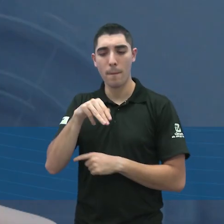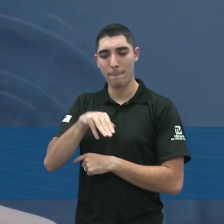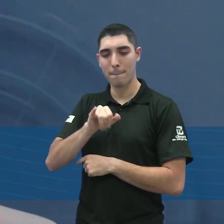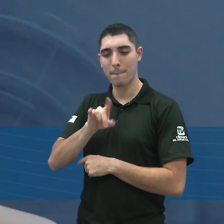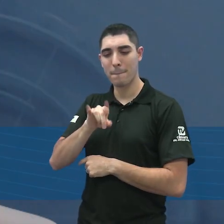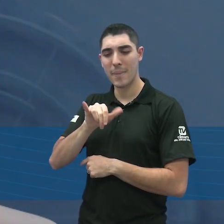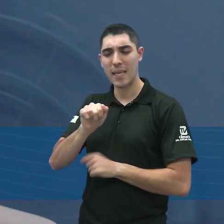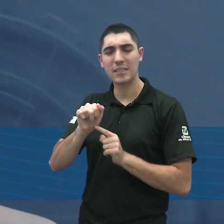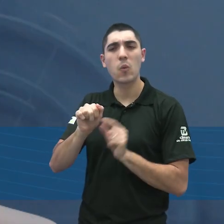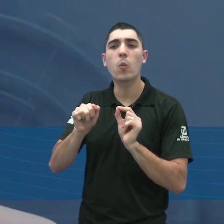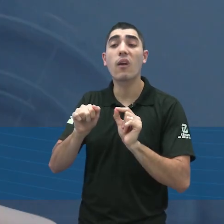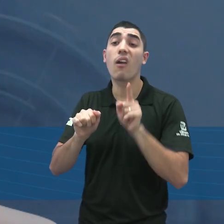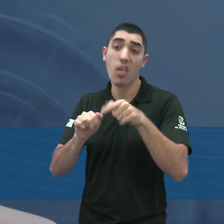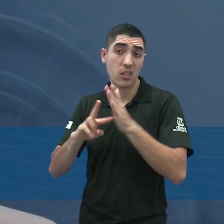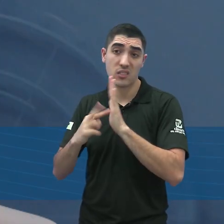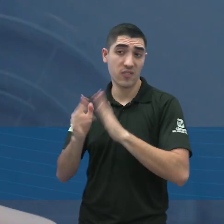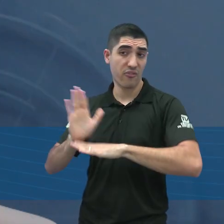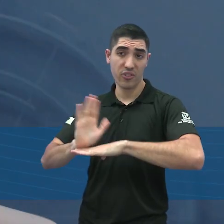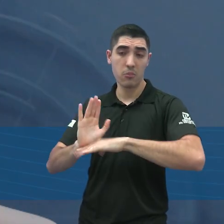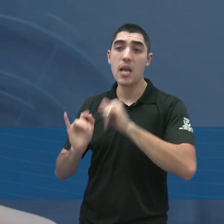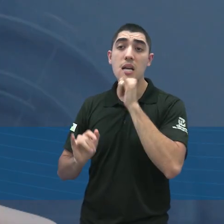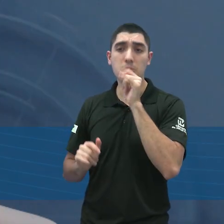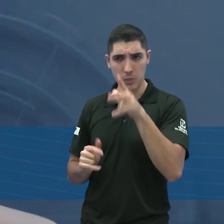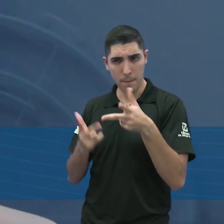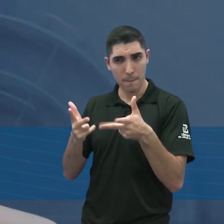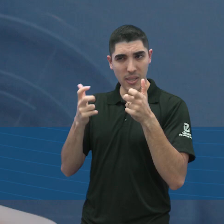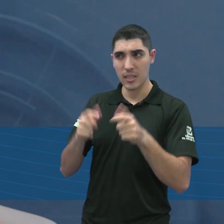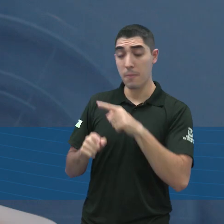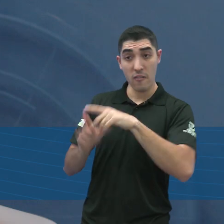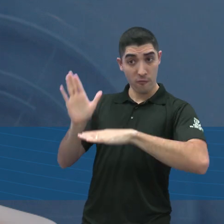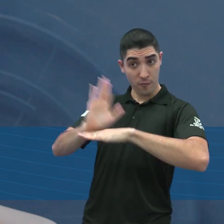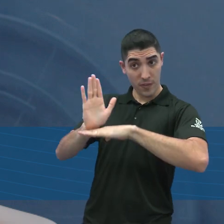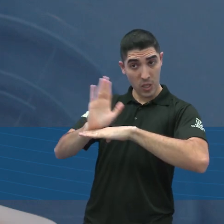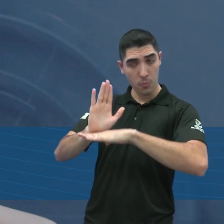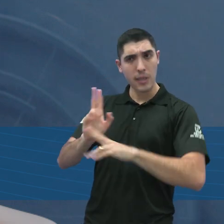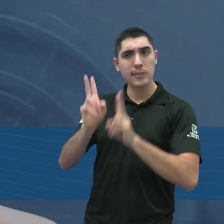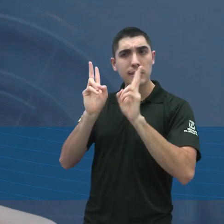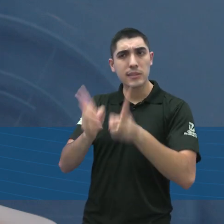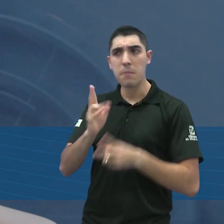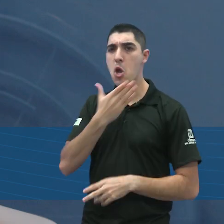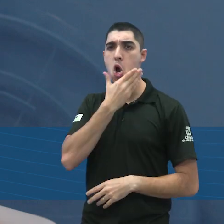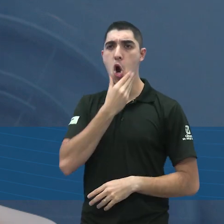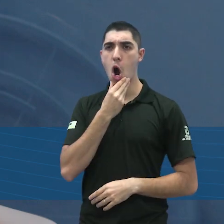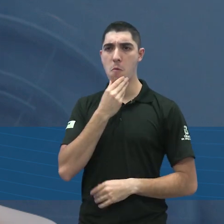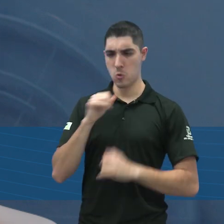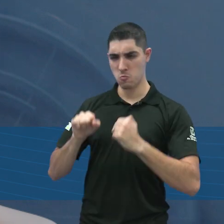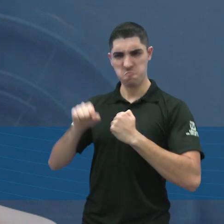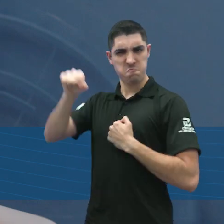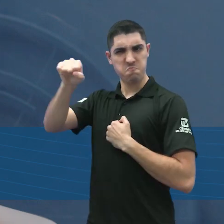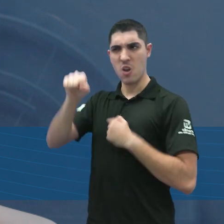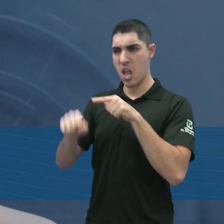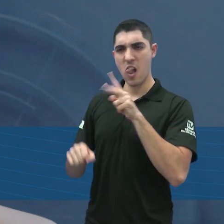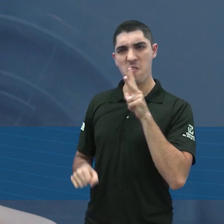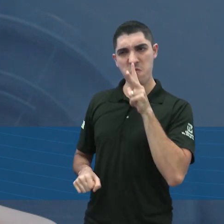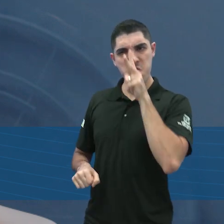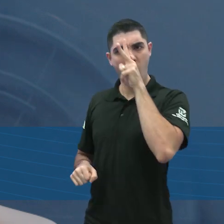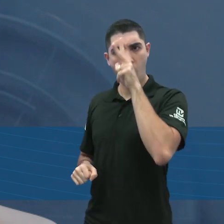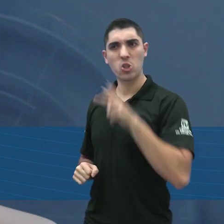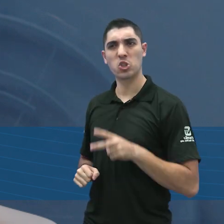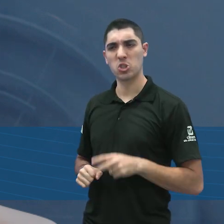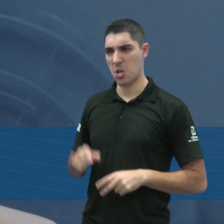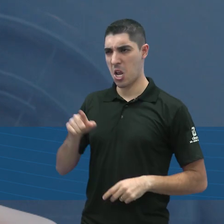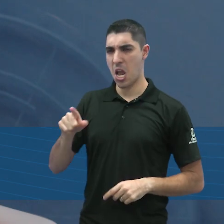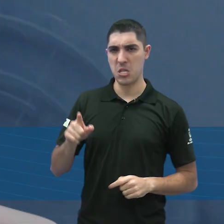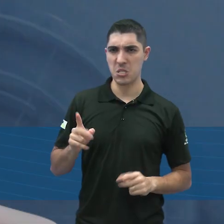Olha quantos filmes que a gente vê de ação dos super-heróis, onde os homens são fortes, eles